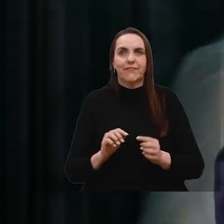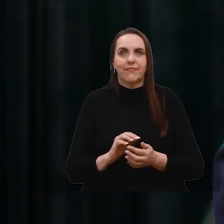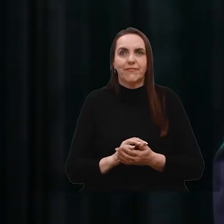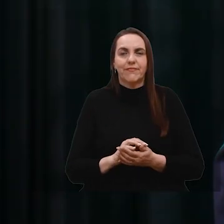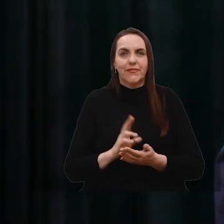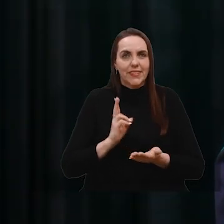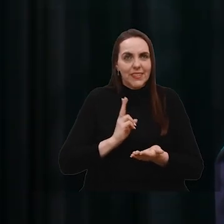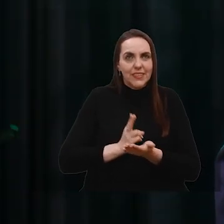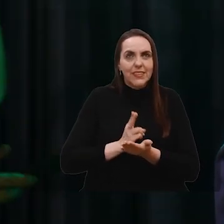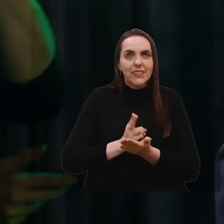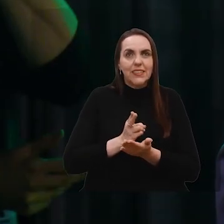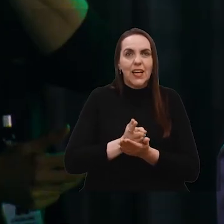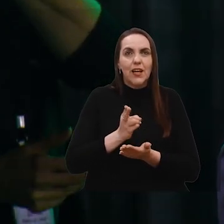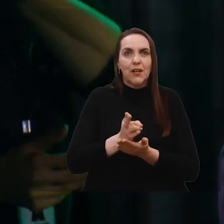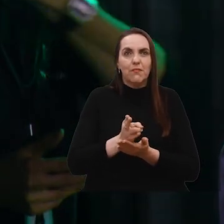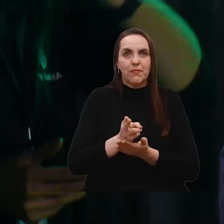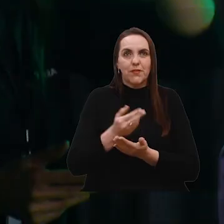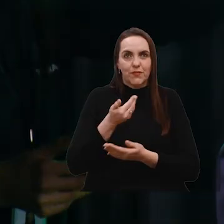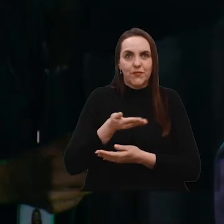mas